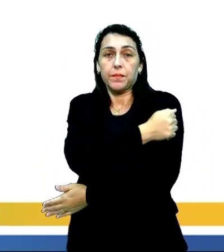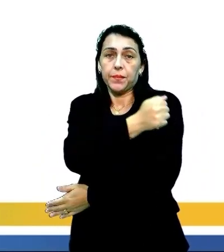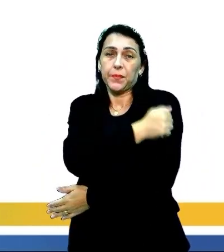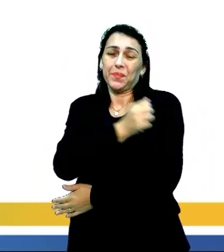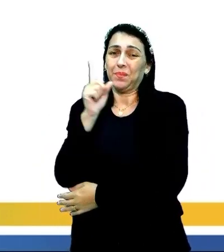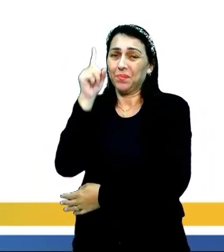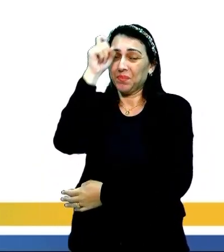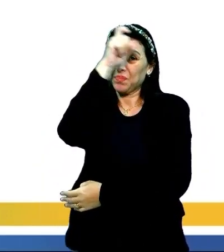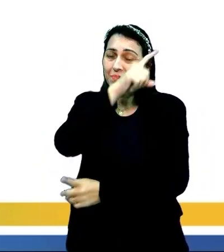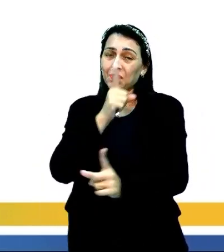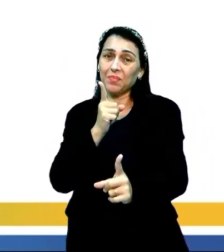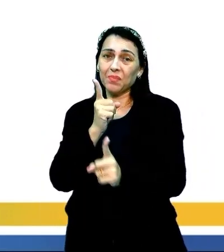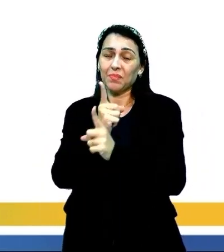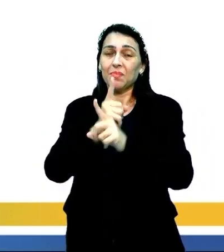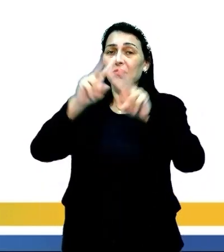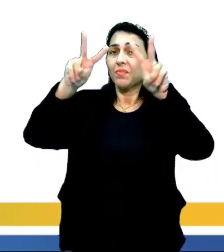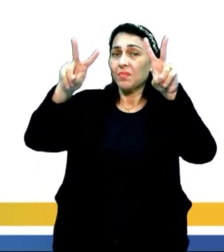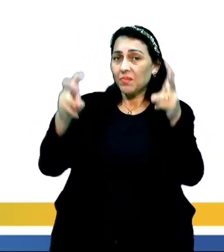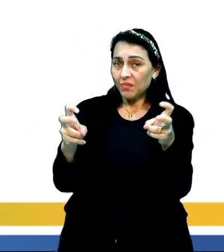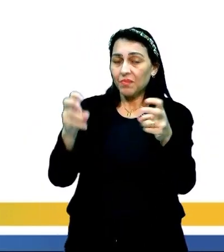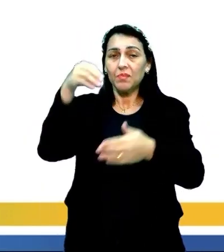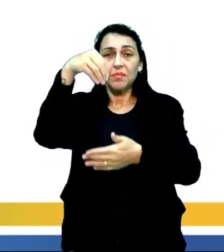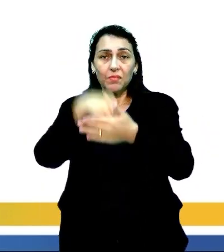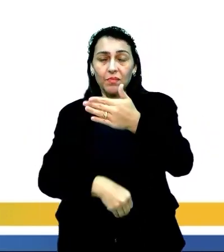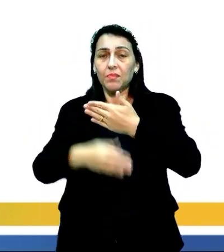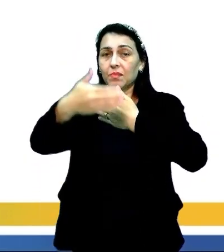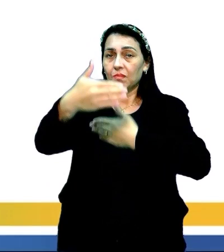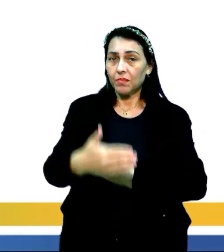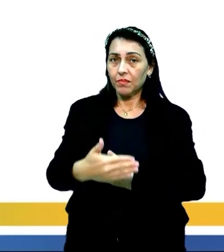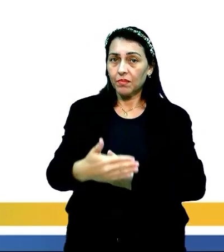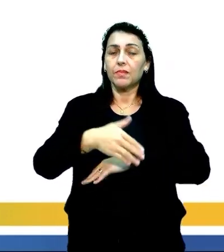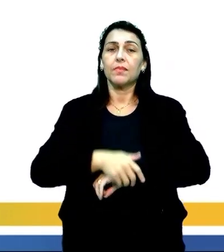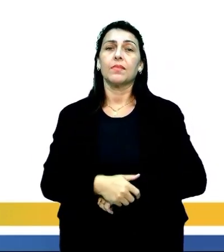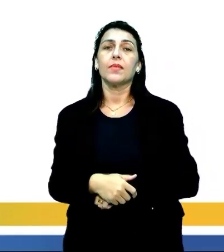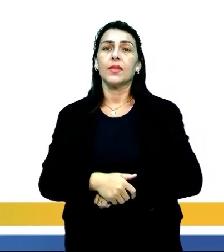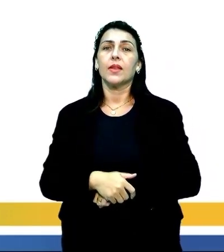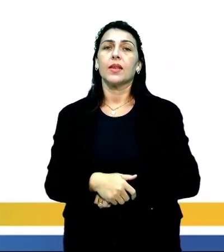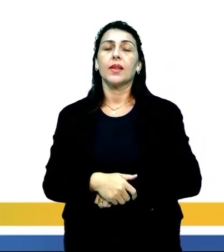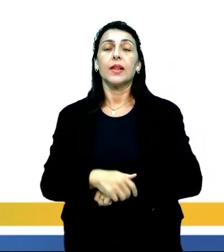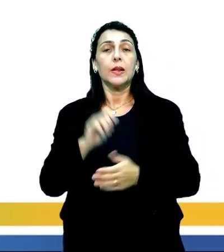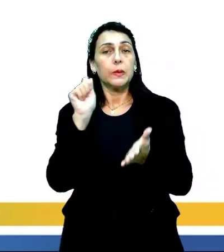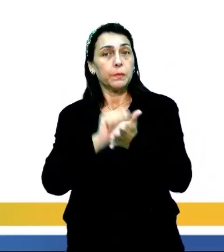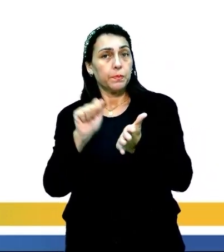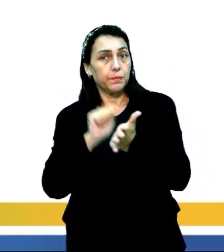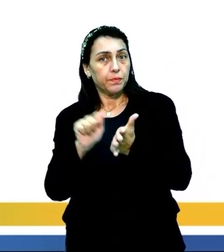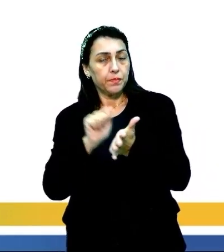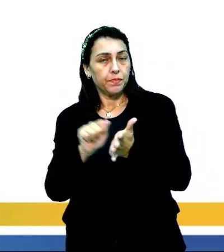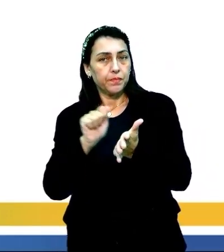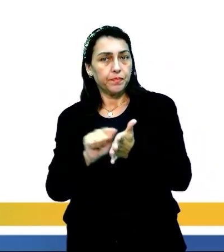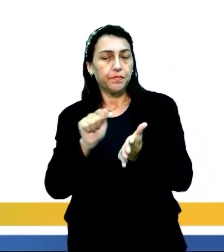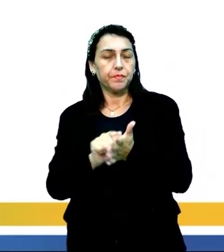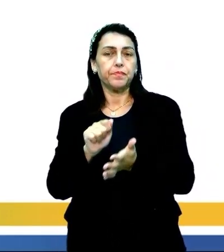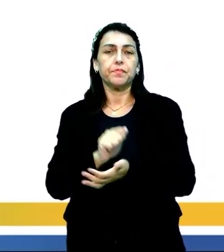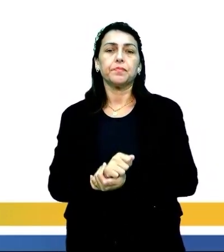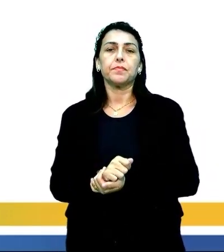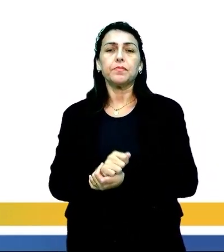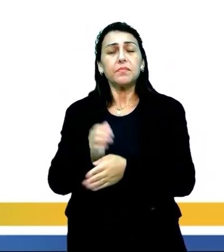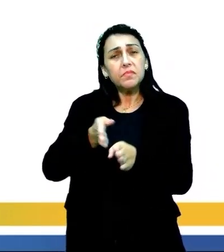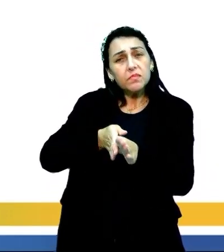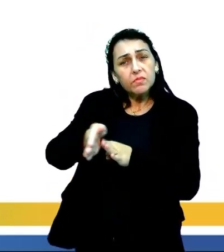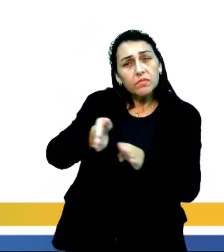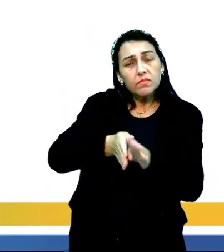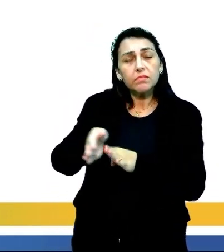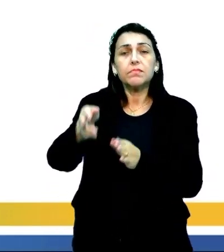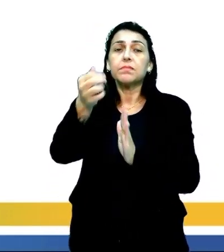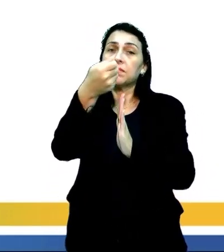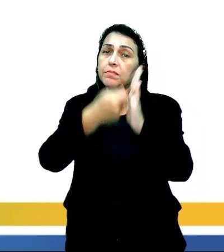essa dificuldade de encontrar a temática dentro da prova. Então, lá onde está escrito instruções